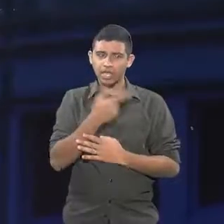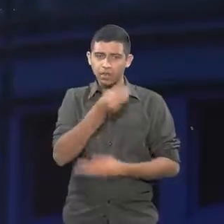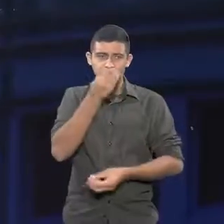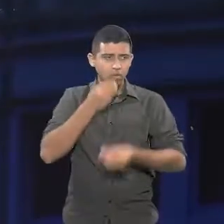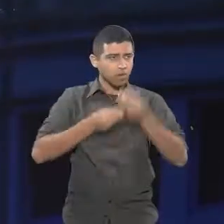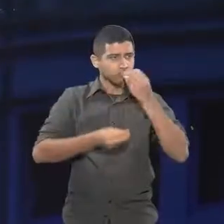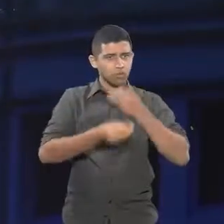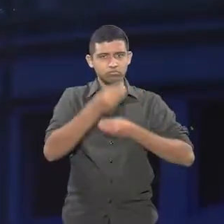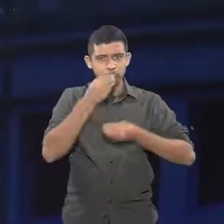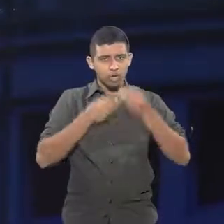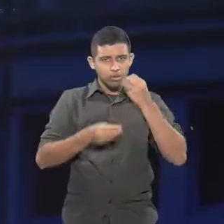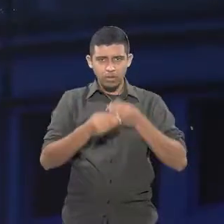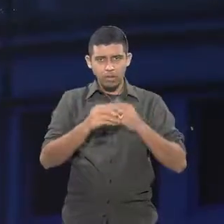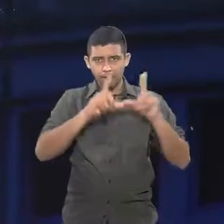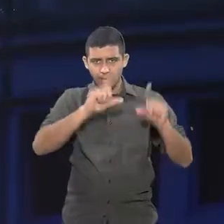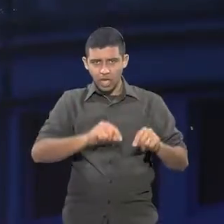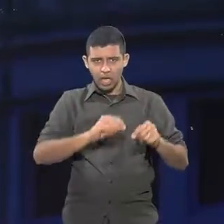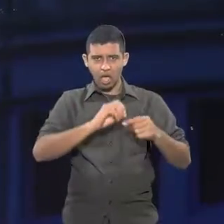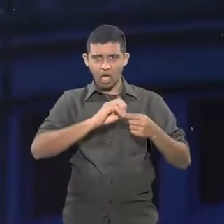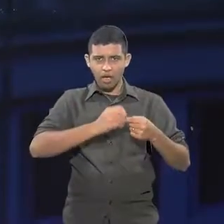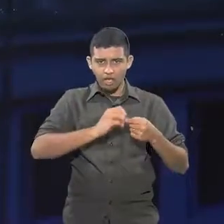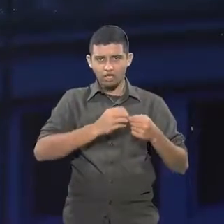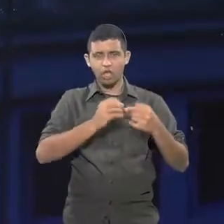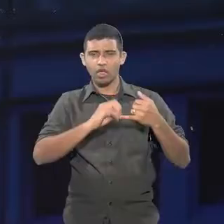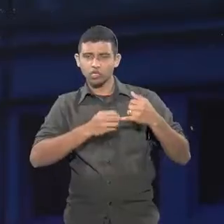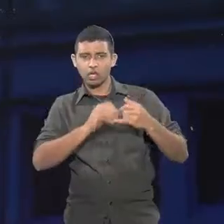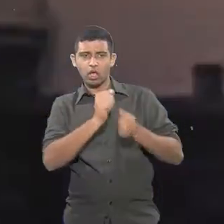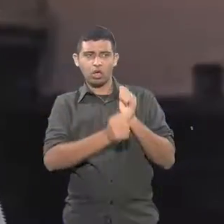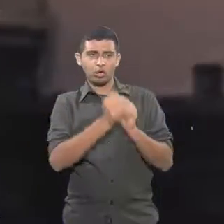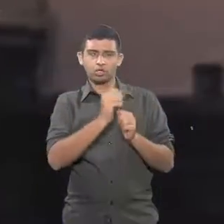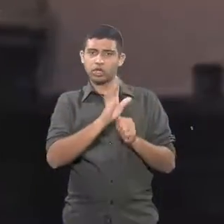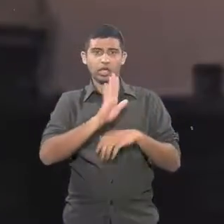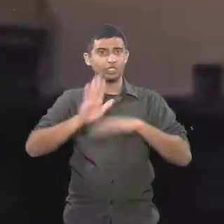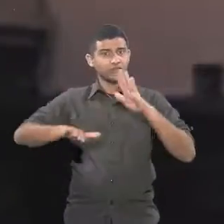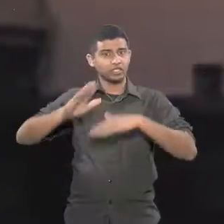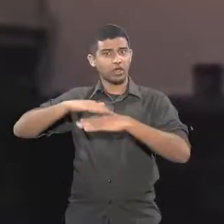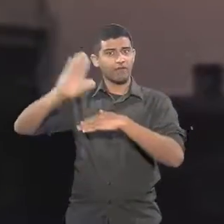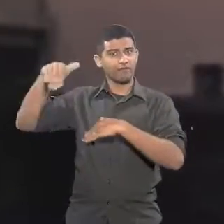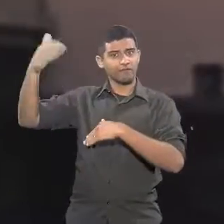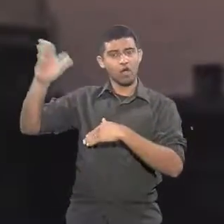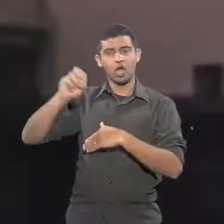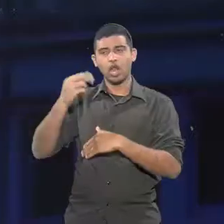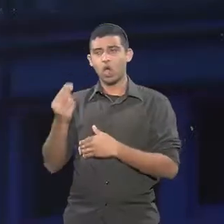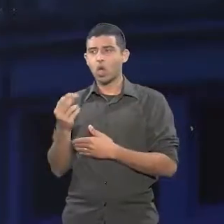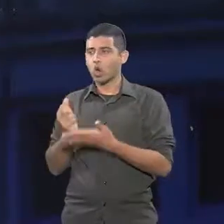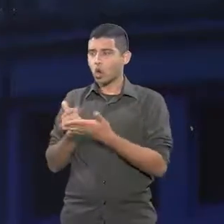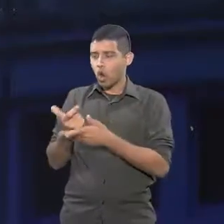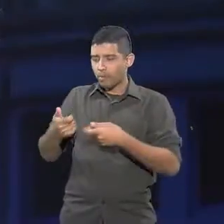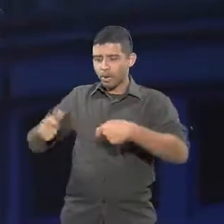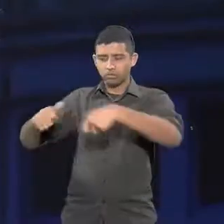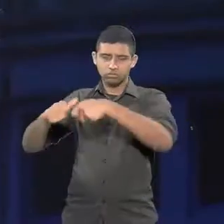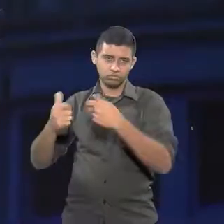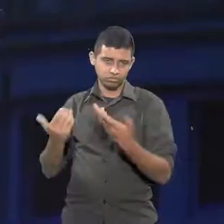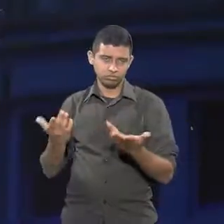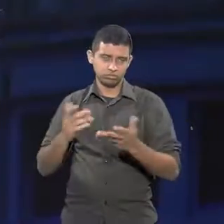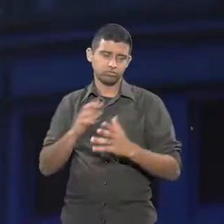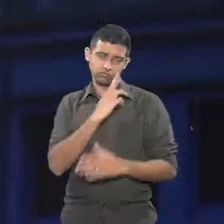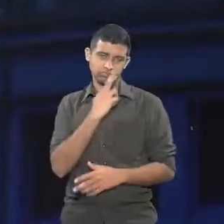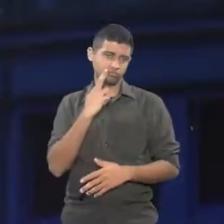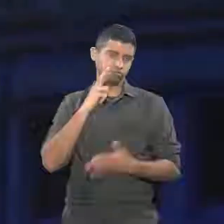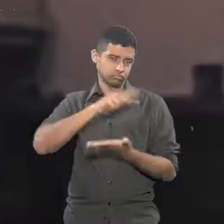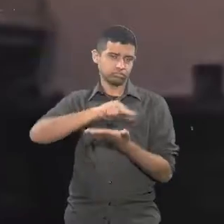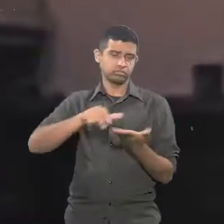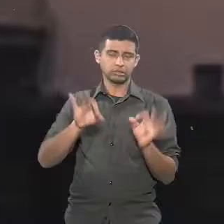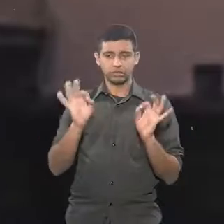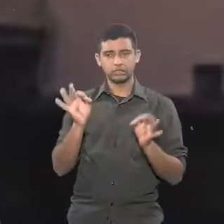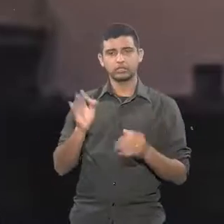consumindo menos o arroz e o feijão, porque elas podem estar consumindo fora de casa ou pedindo a entrega do restaurante.